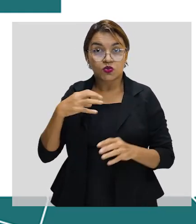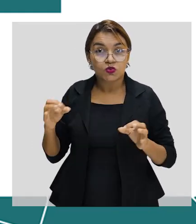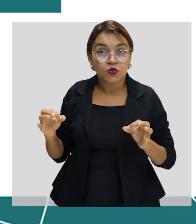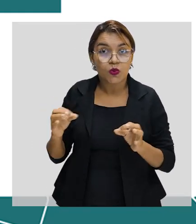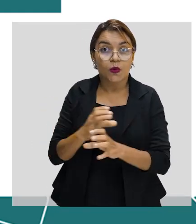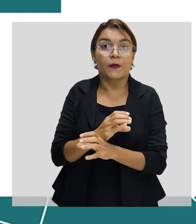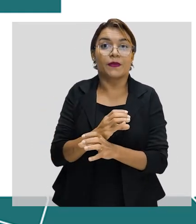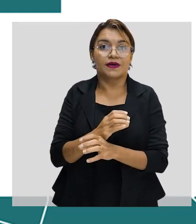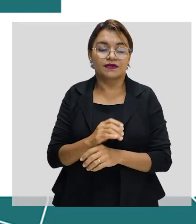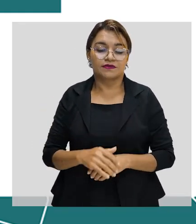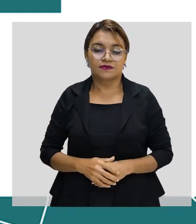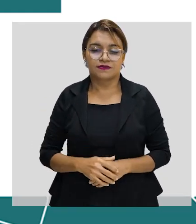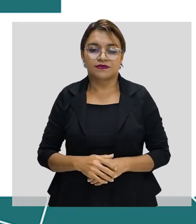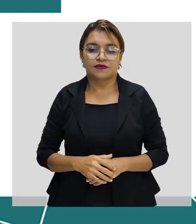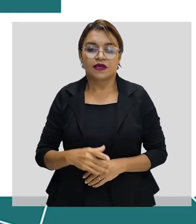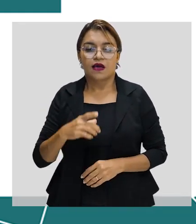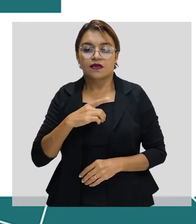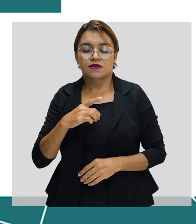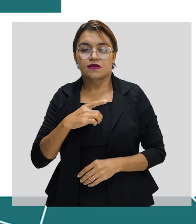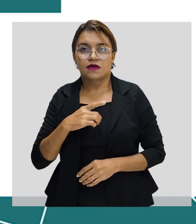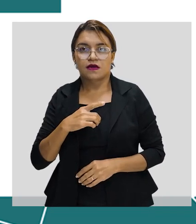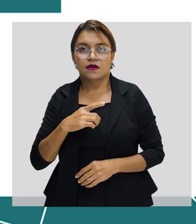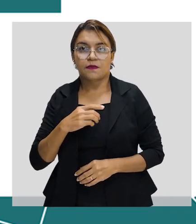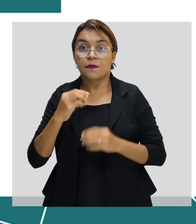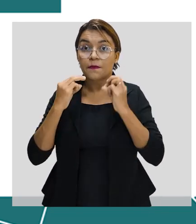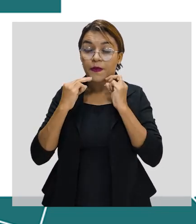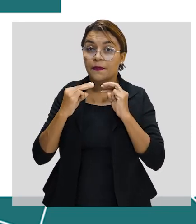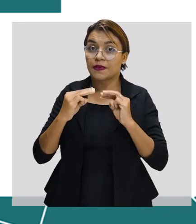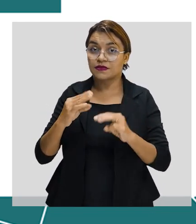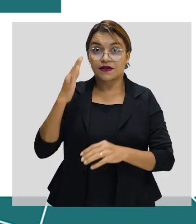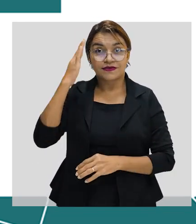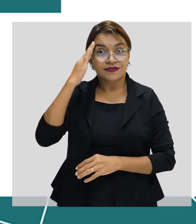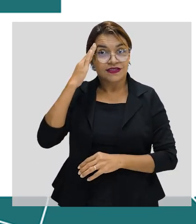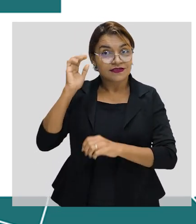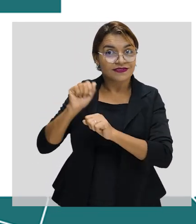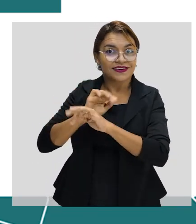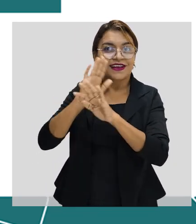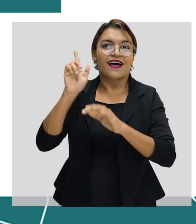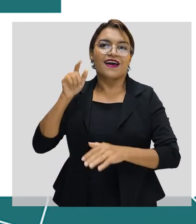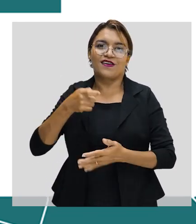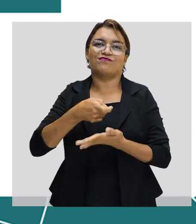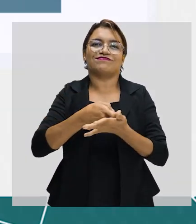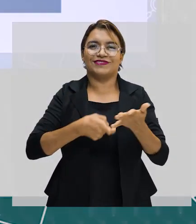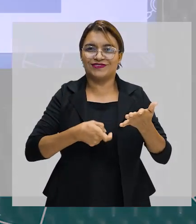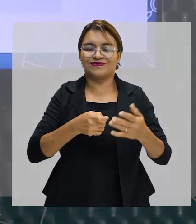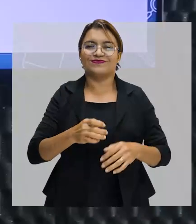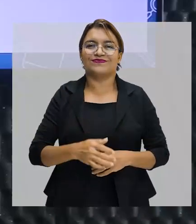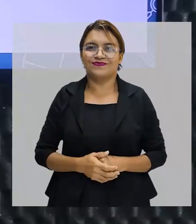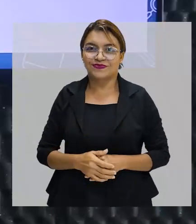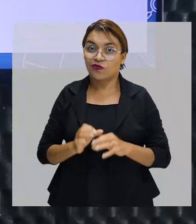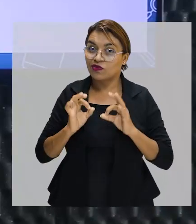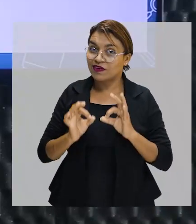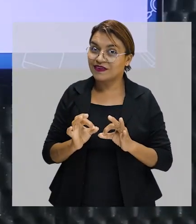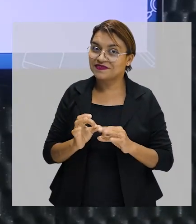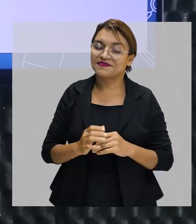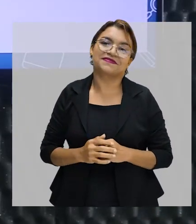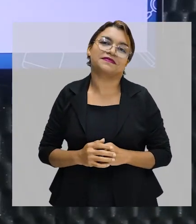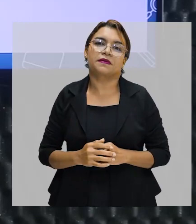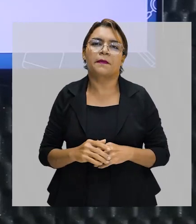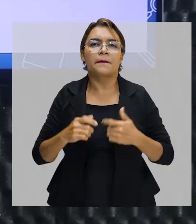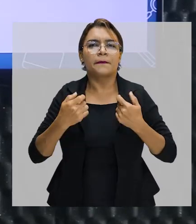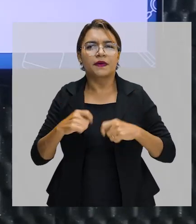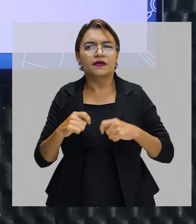completo, que seja uma mensagem compreensível, é um texto. Tá certo? Então, precisa